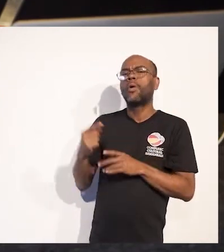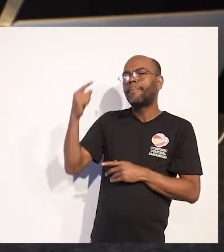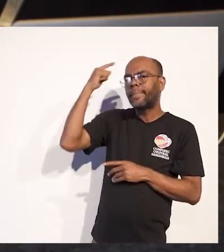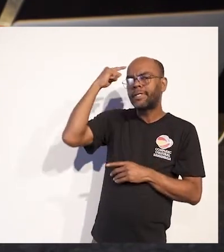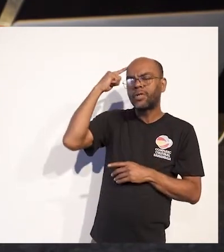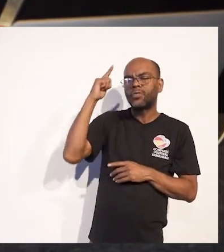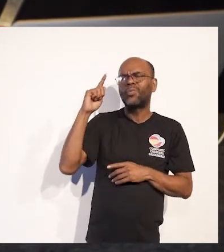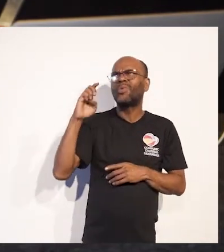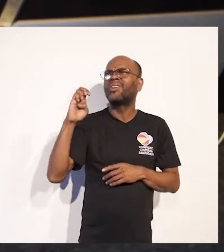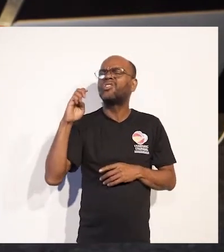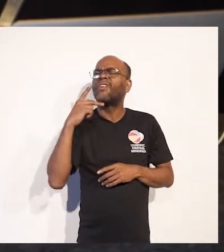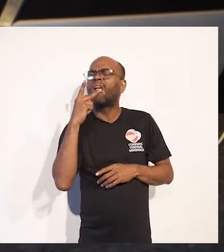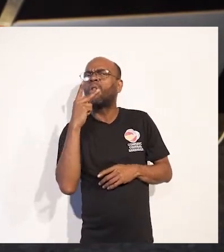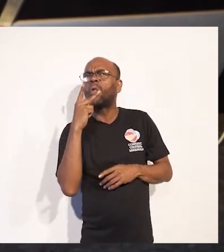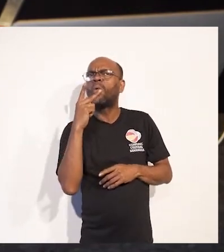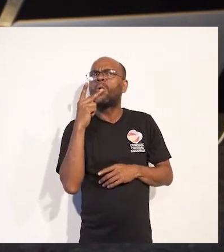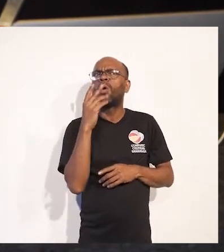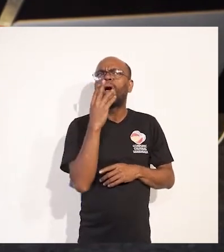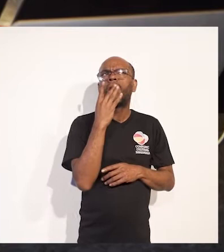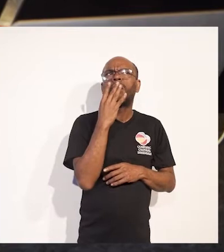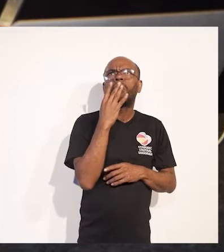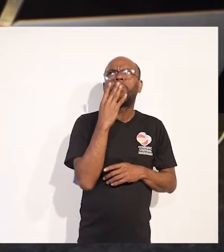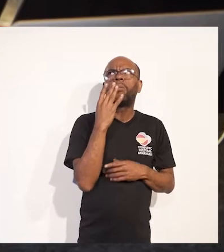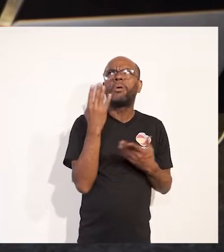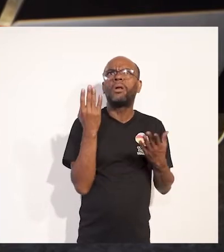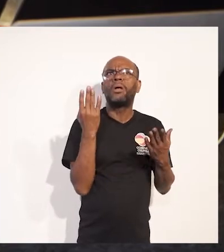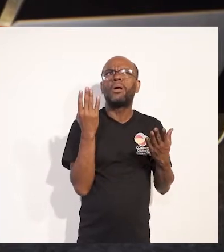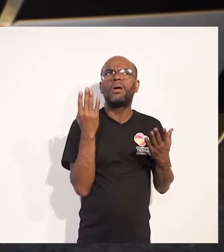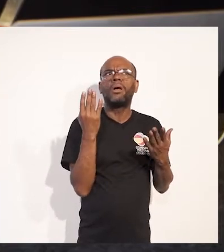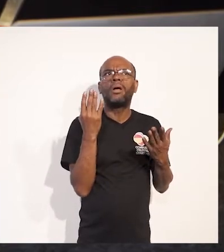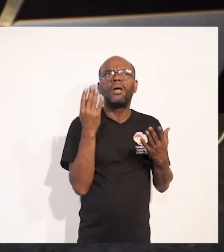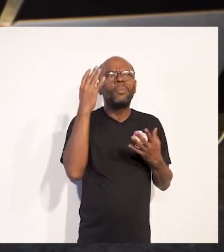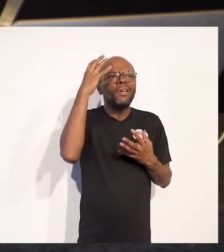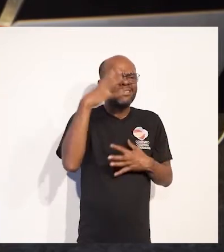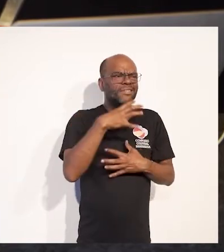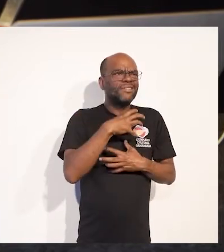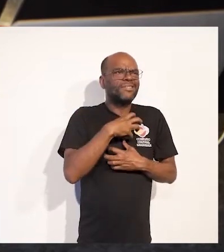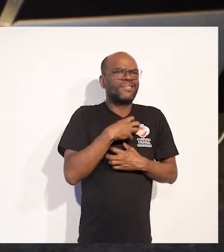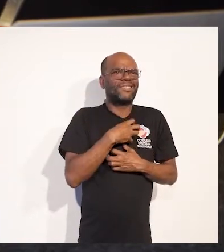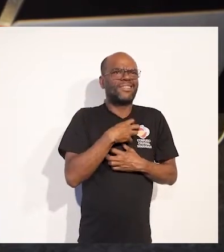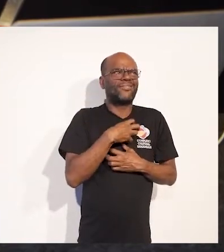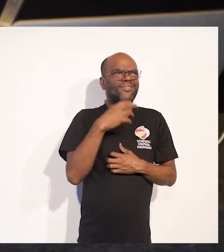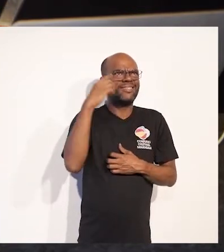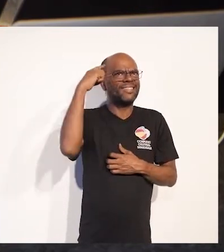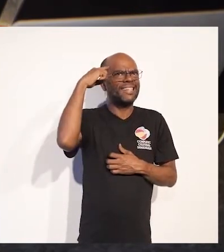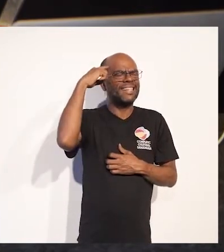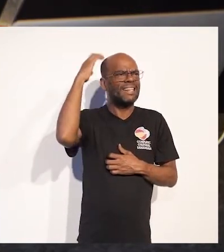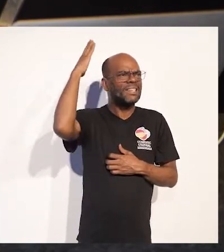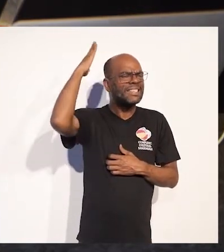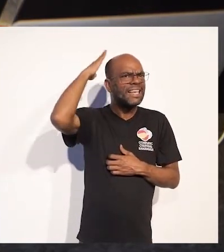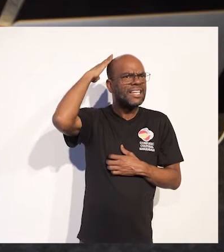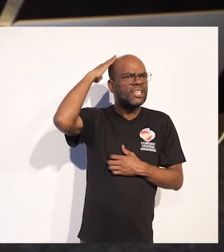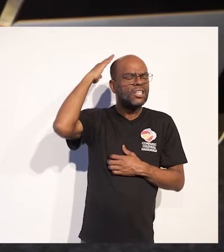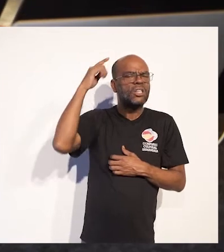o Goethe diz, que a cor não existe materialmente, ela é uma sensação cromática decifrada pelo cérebro, a